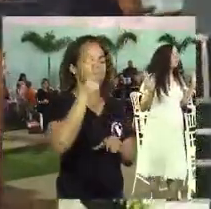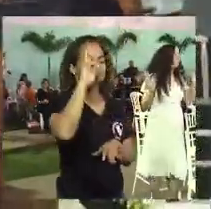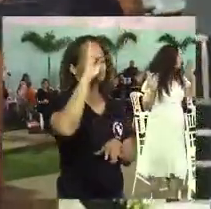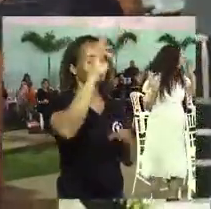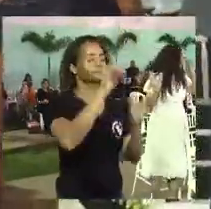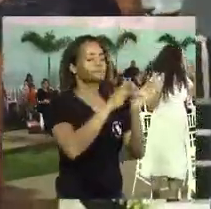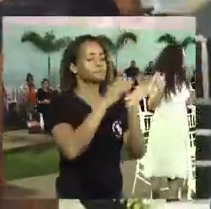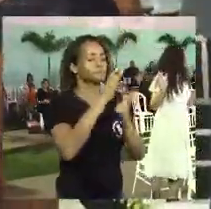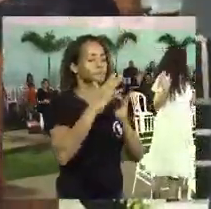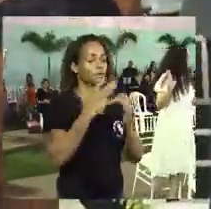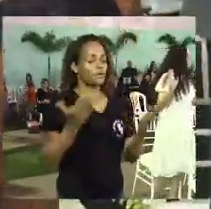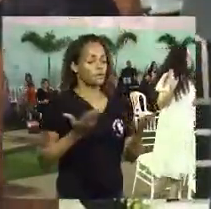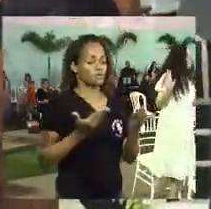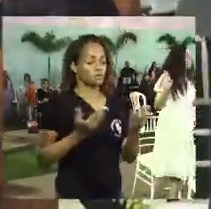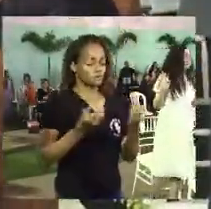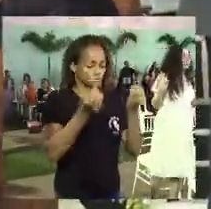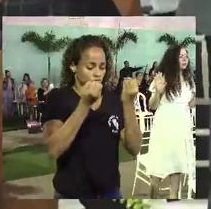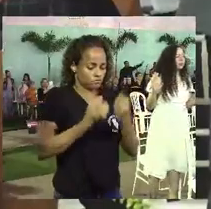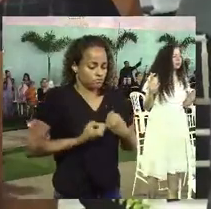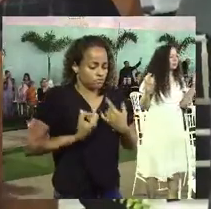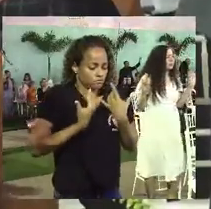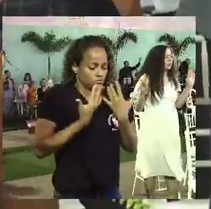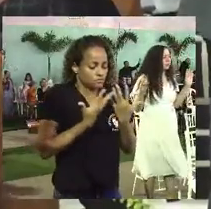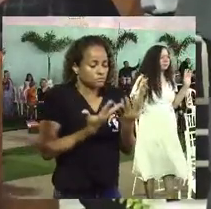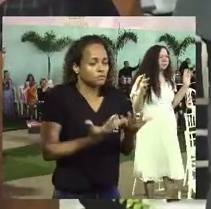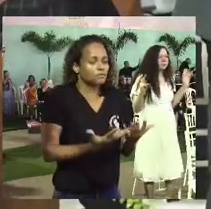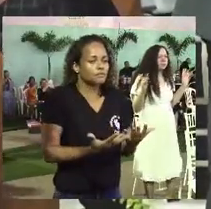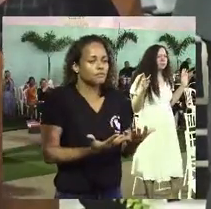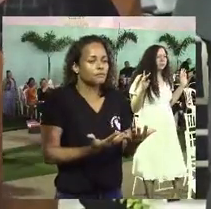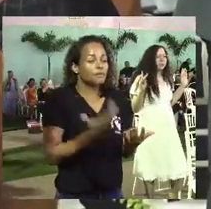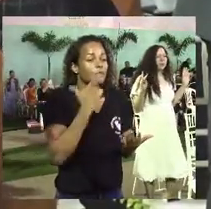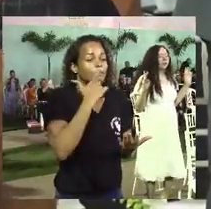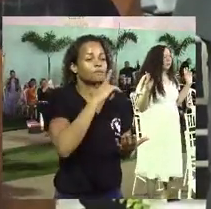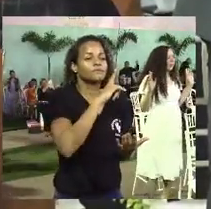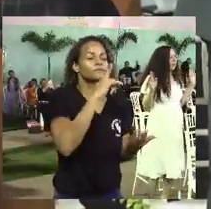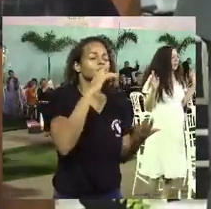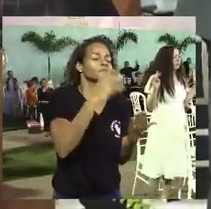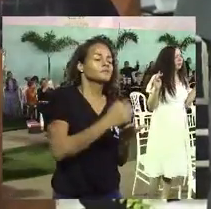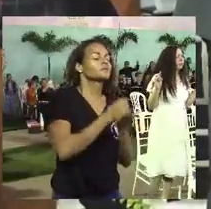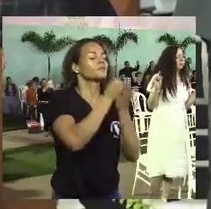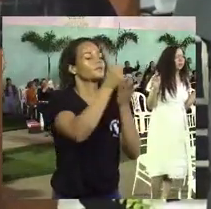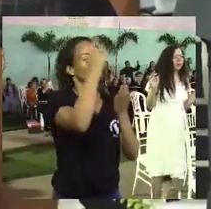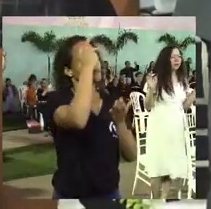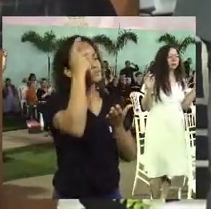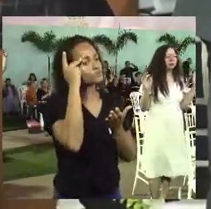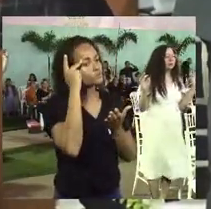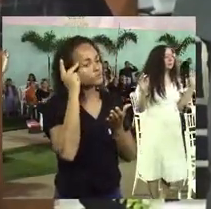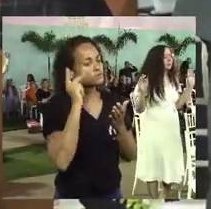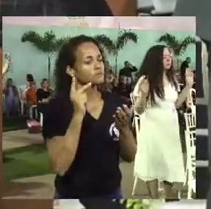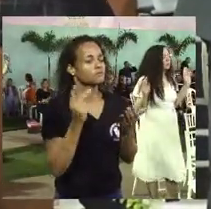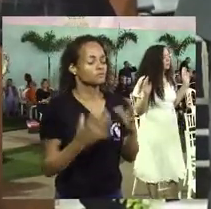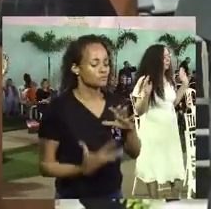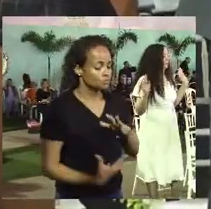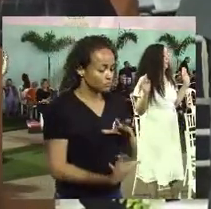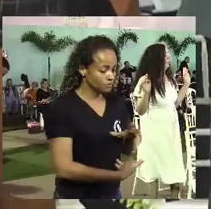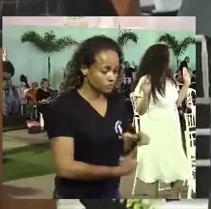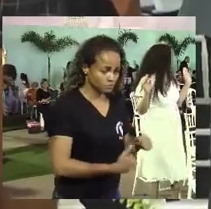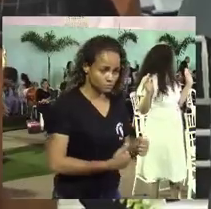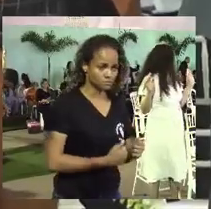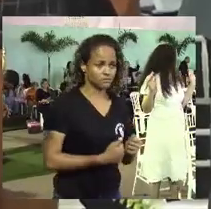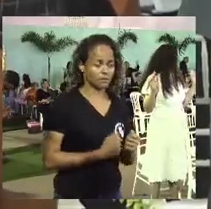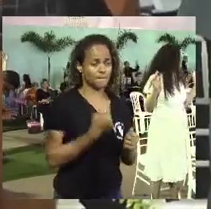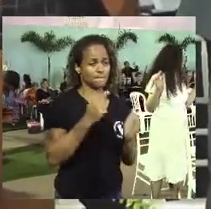Jesus eu recebi a unção para ganhar um milhão de almas e a primeira alma de um milhão